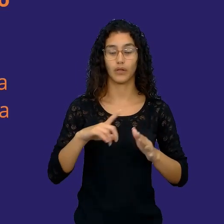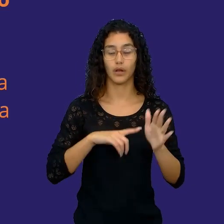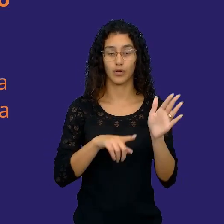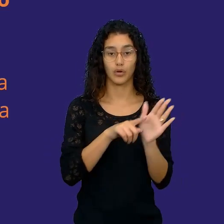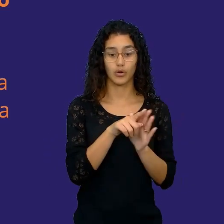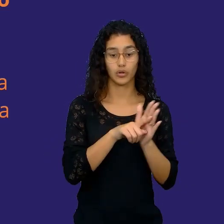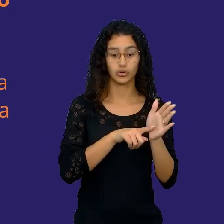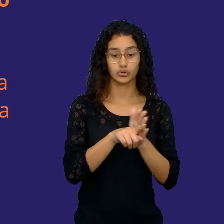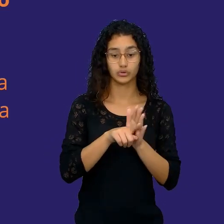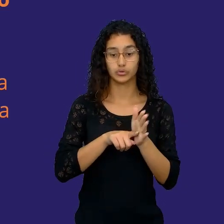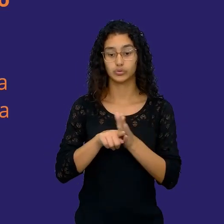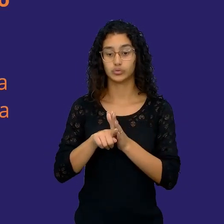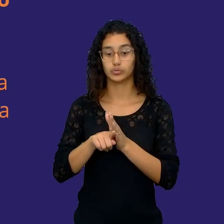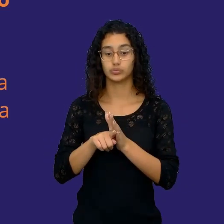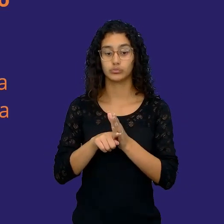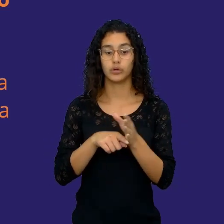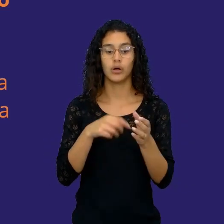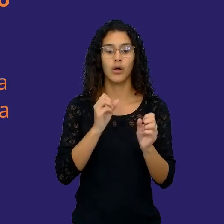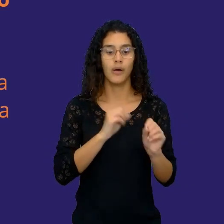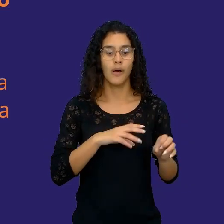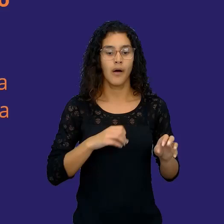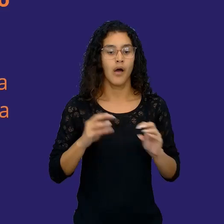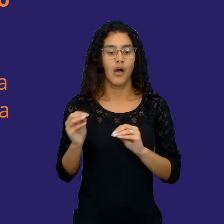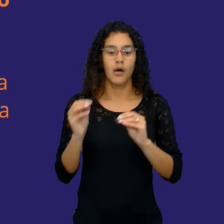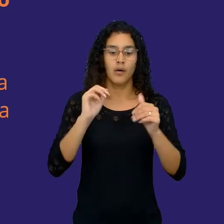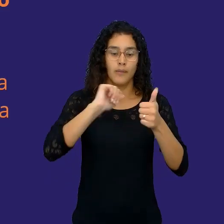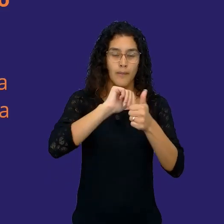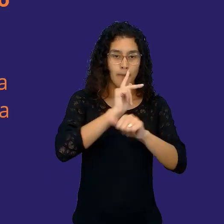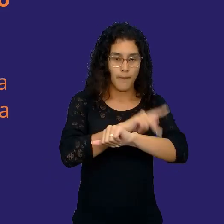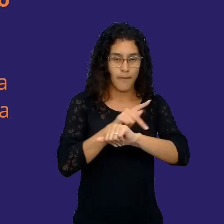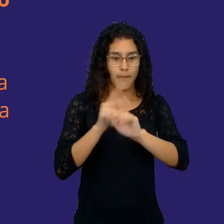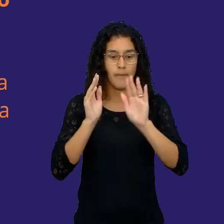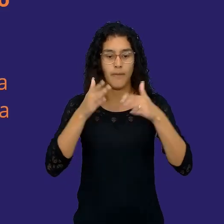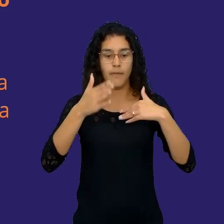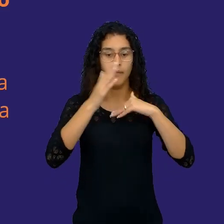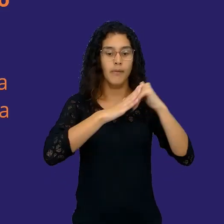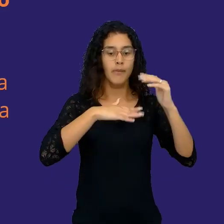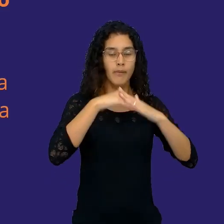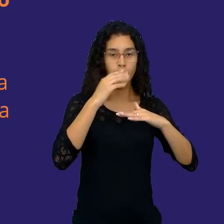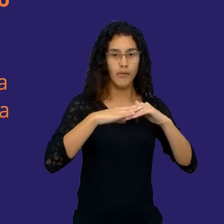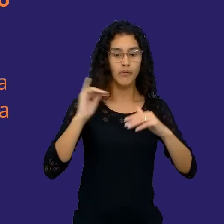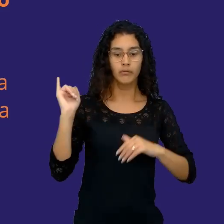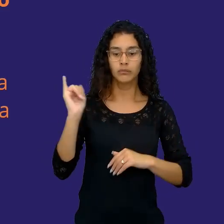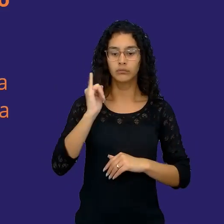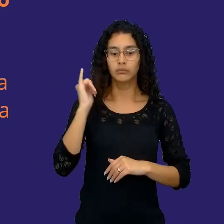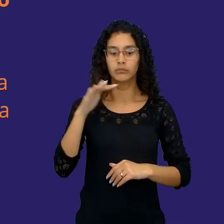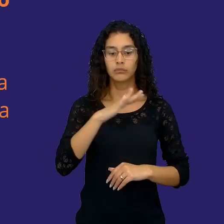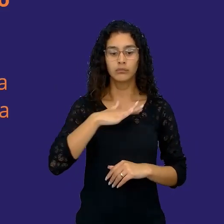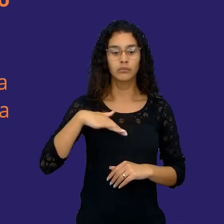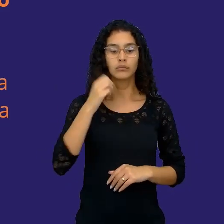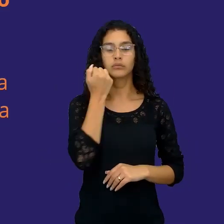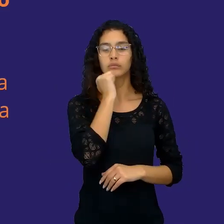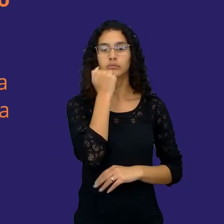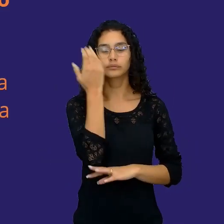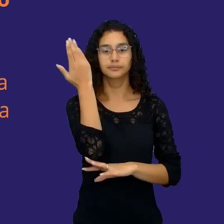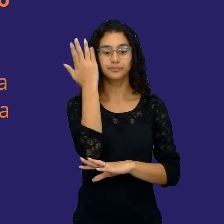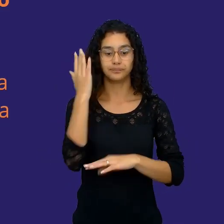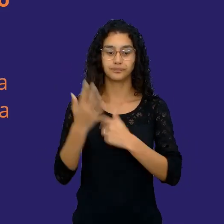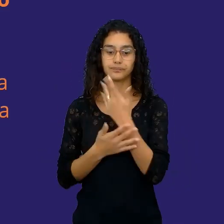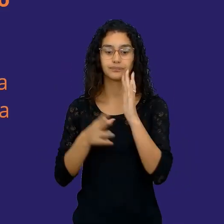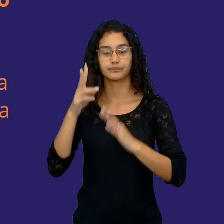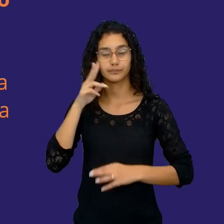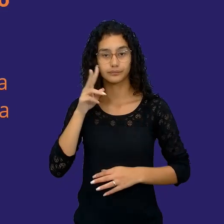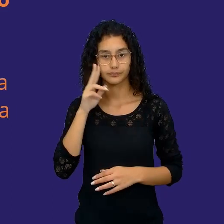investigação, né, com um trabalho pedagógico que seja voltado para as habilidades essenciais na área de ciência da natureza, né, lembrando